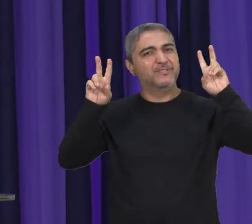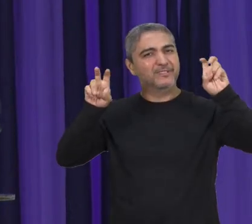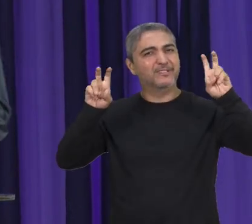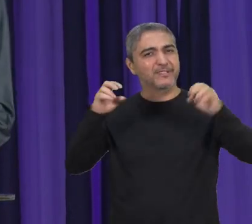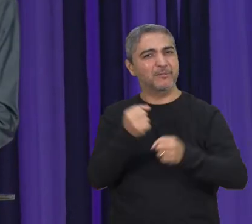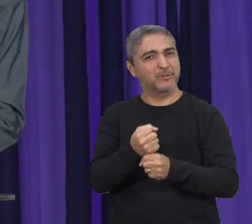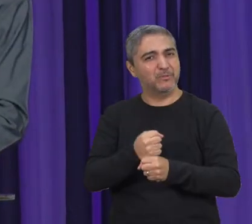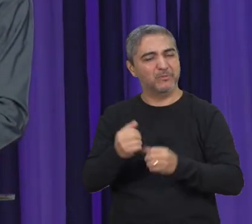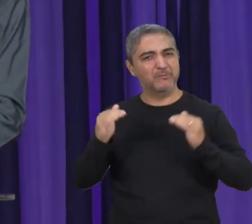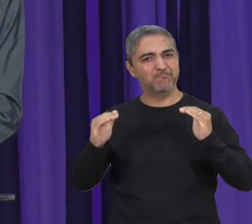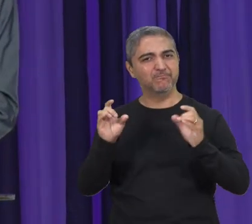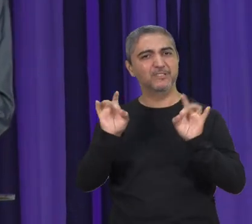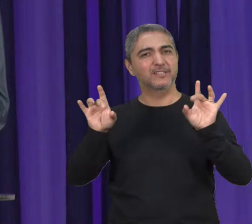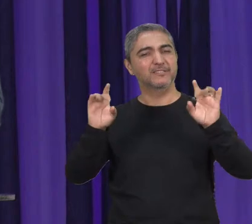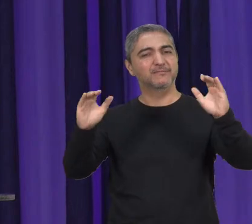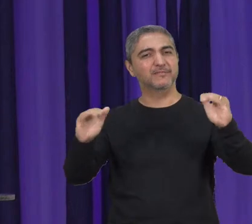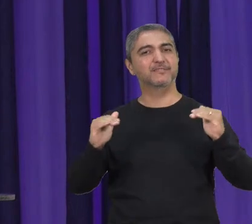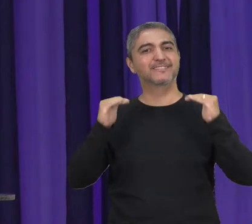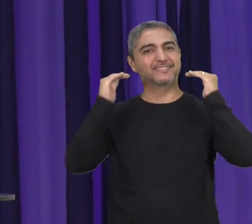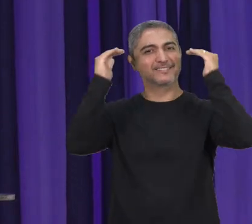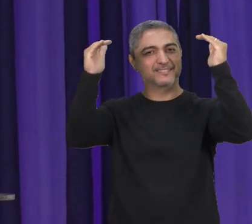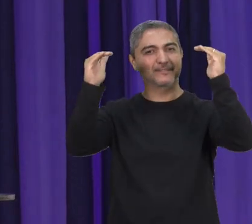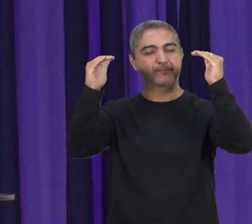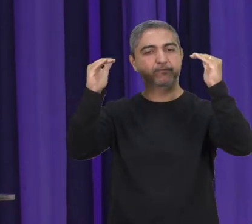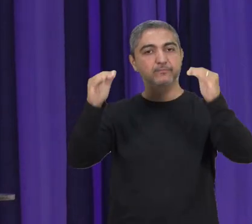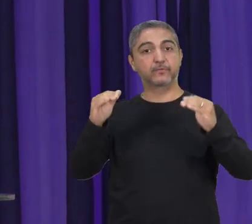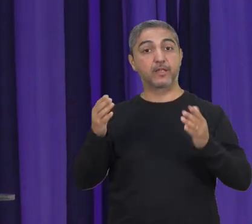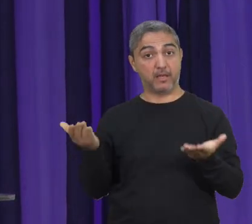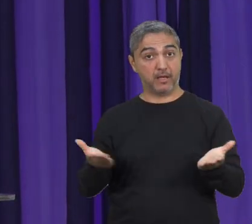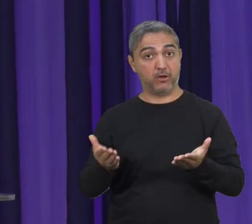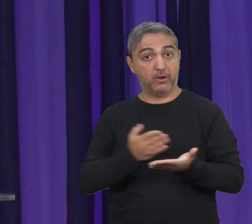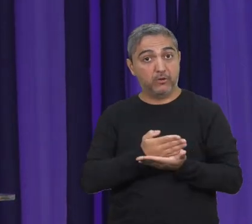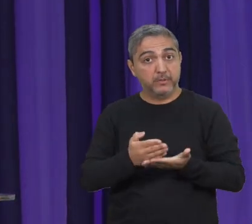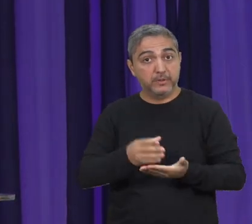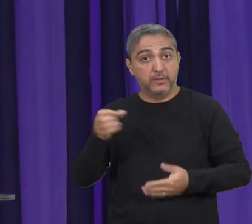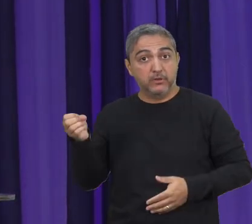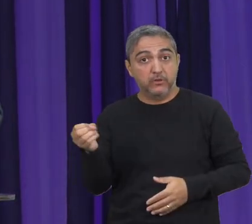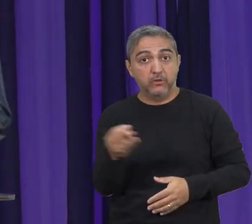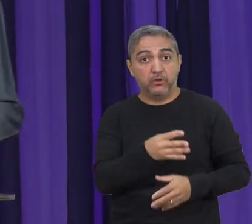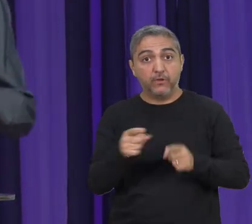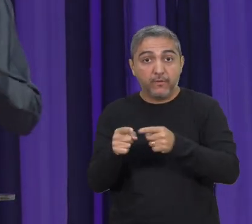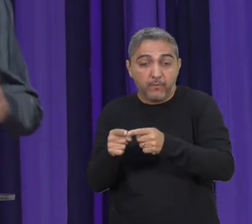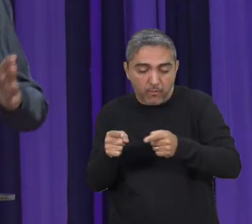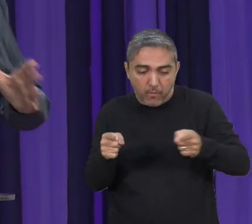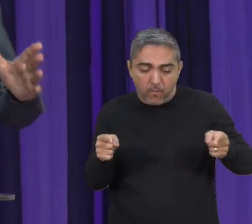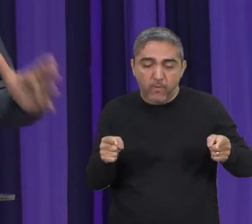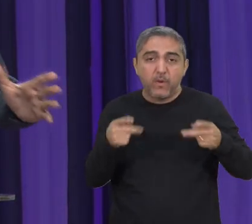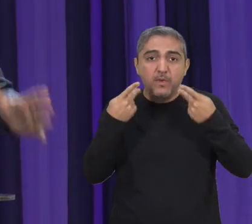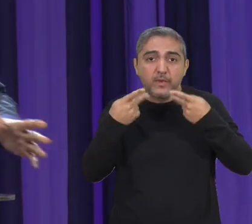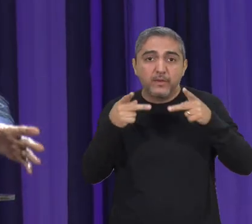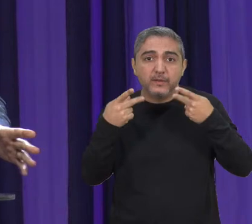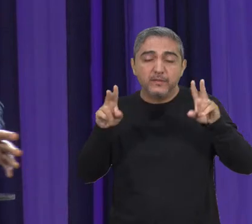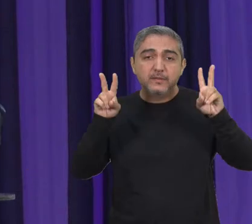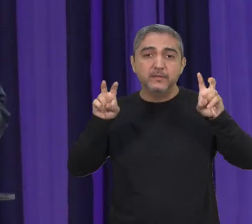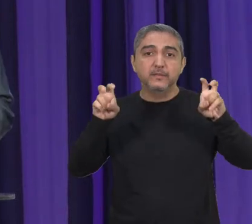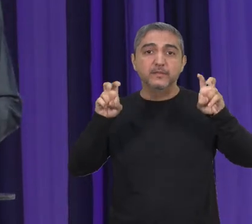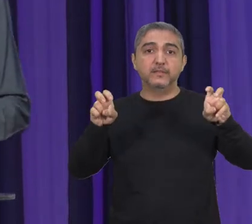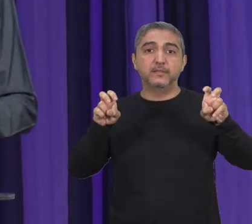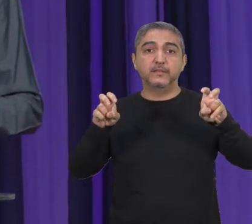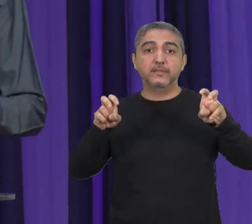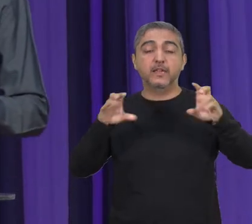Essa nova série de pregações vai desafiar-nos a sermos uma comunidade.